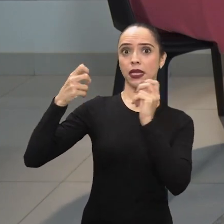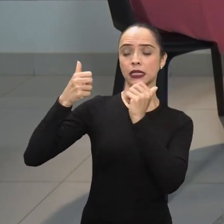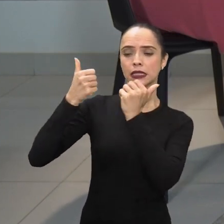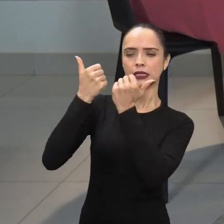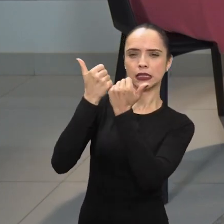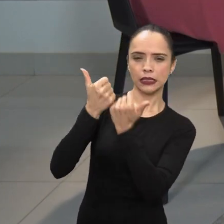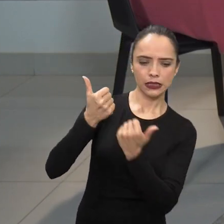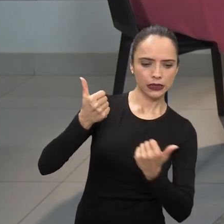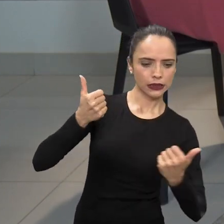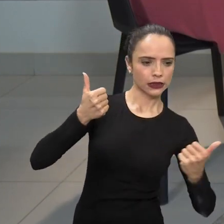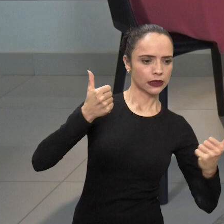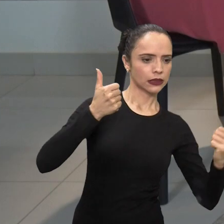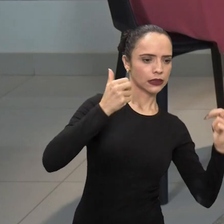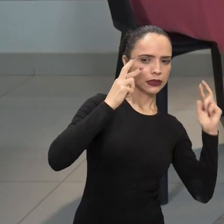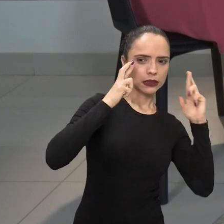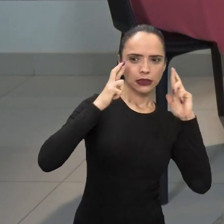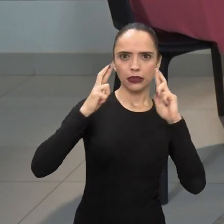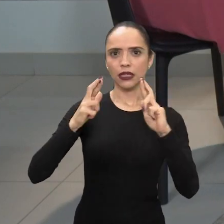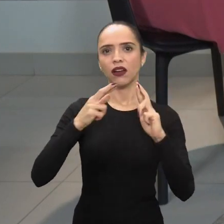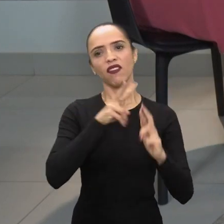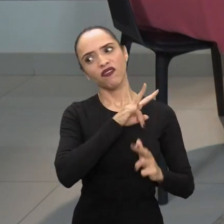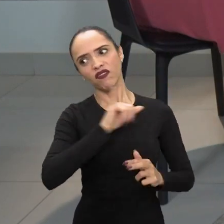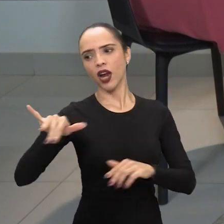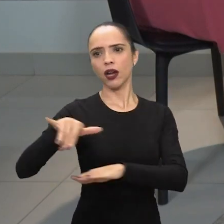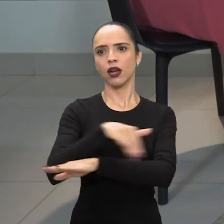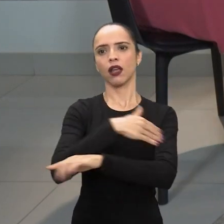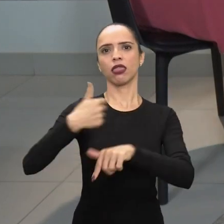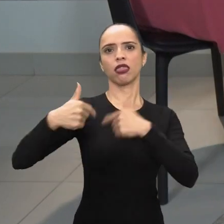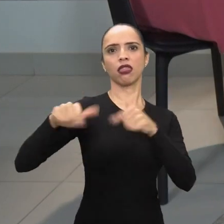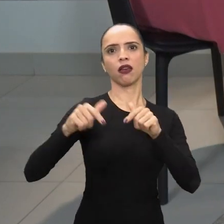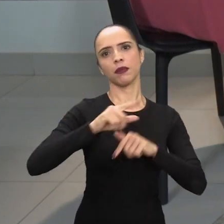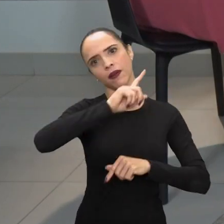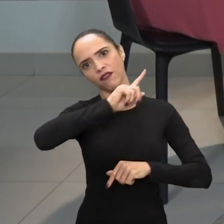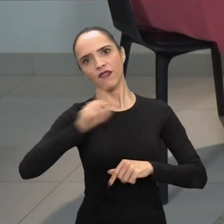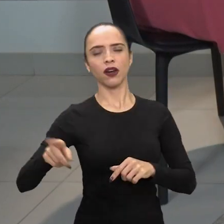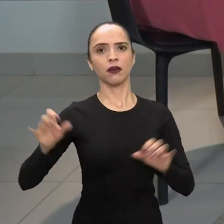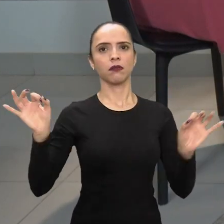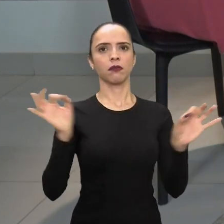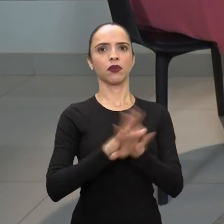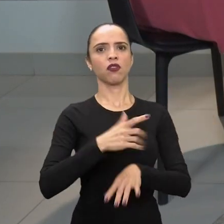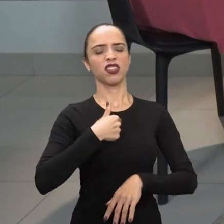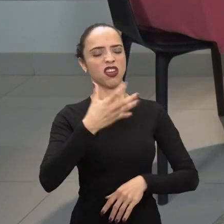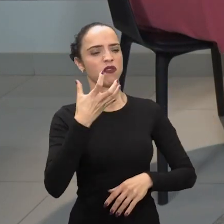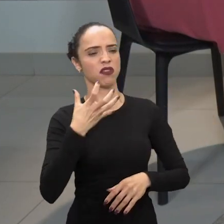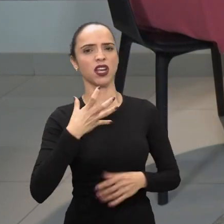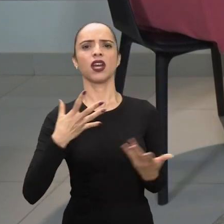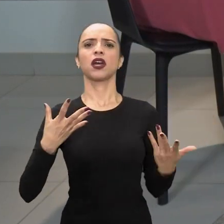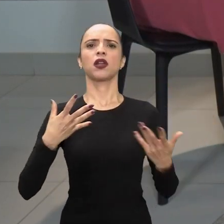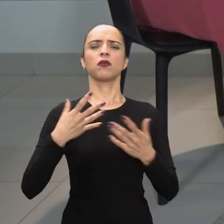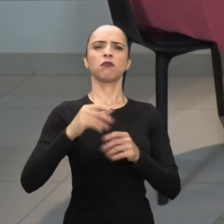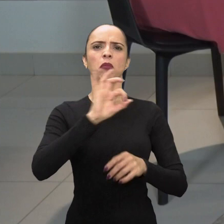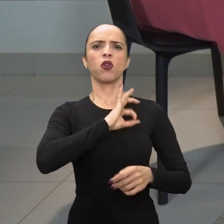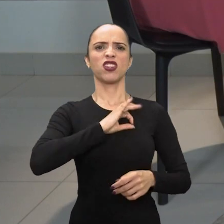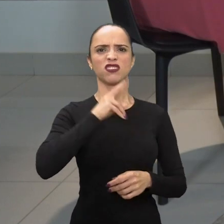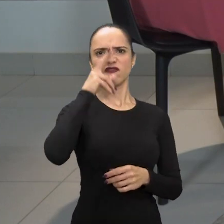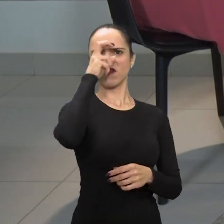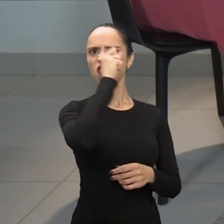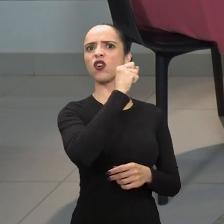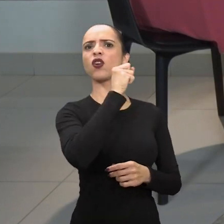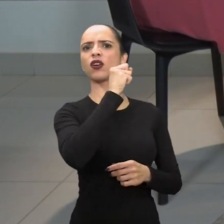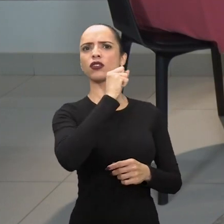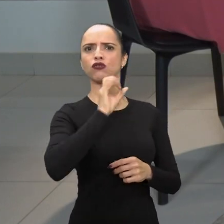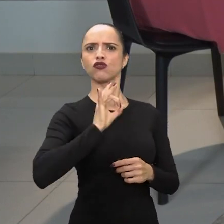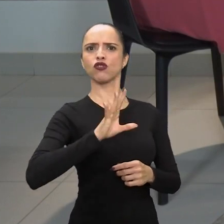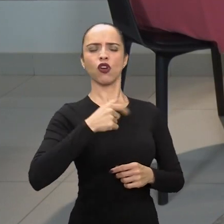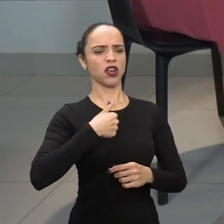toda a cadeia de comando lá o que tenha dizendo vai para rua e eu quero uma polícia forte eu quero eu não